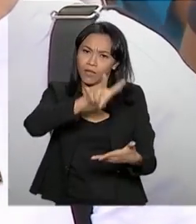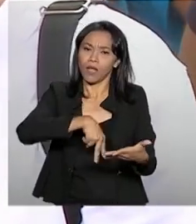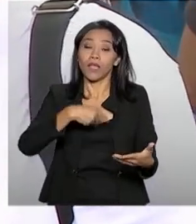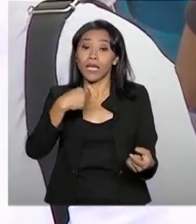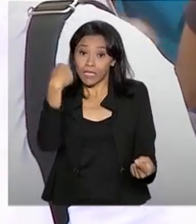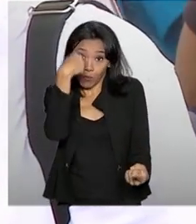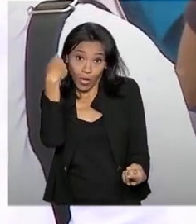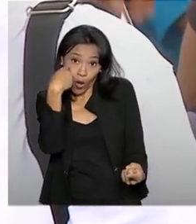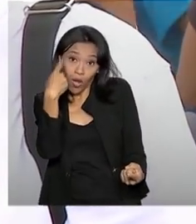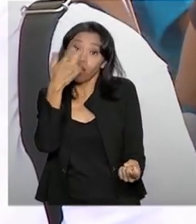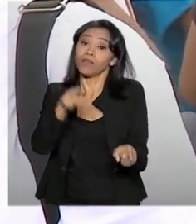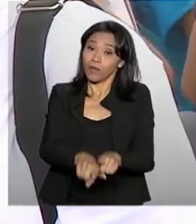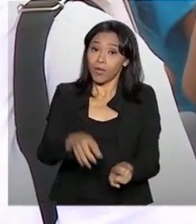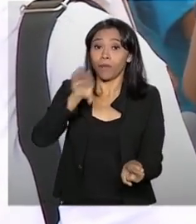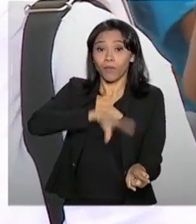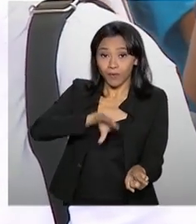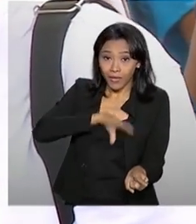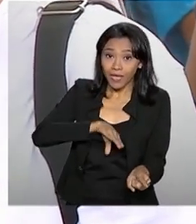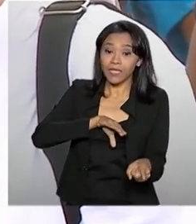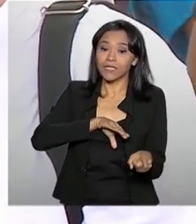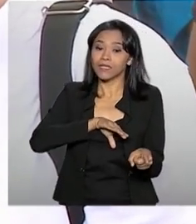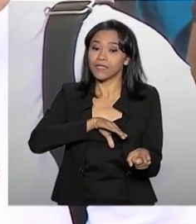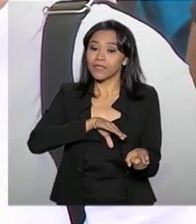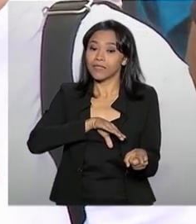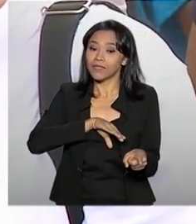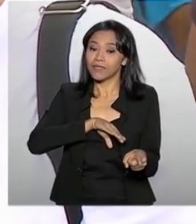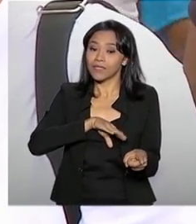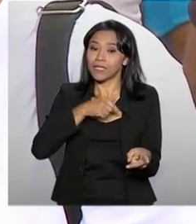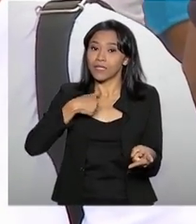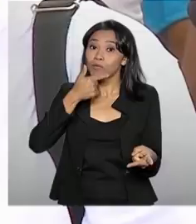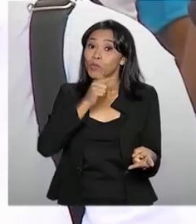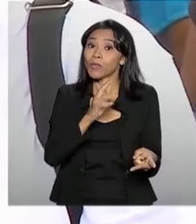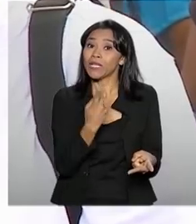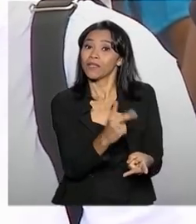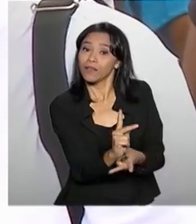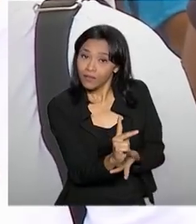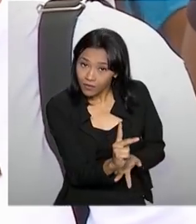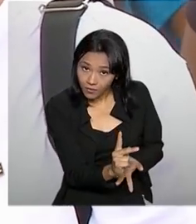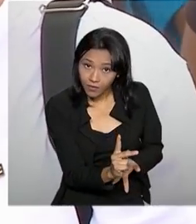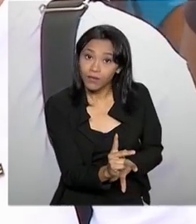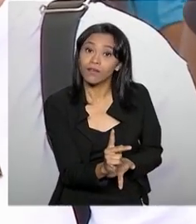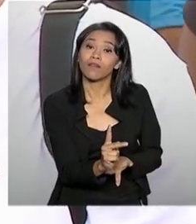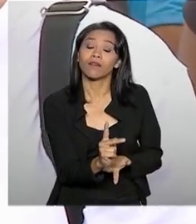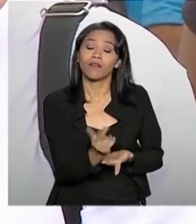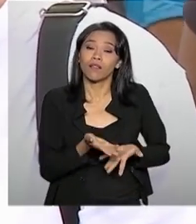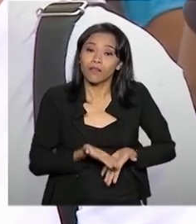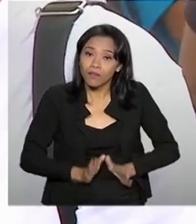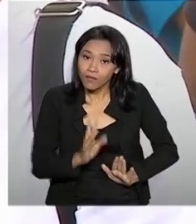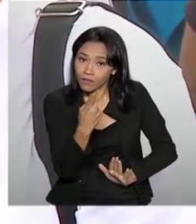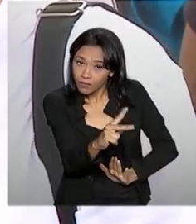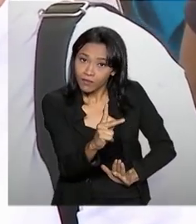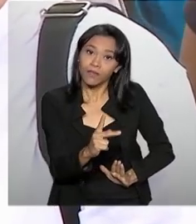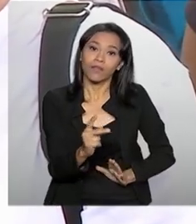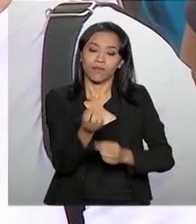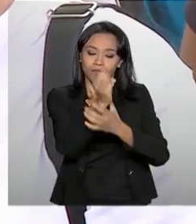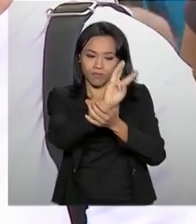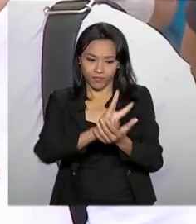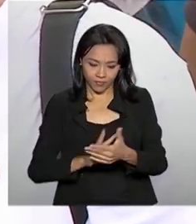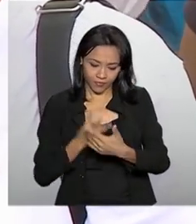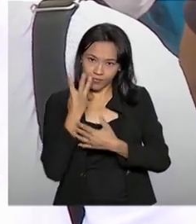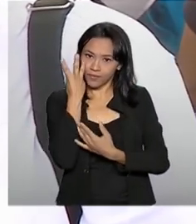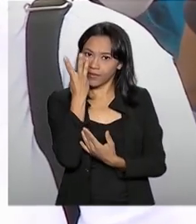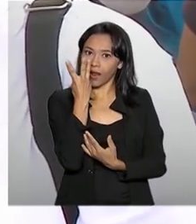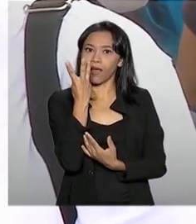espanhol, em português e em língua nativa. Então é um prodígio trilinguístico que